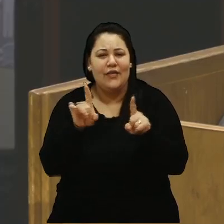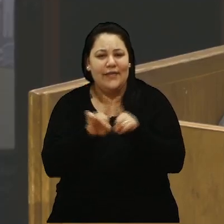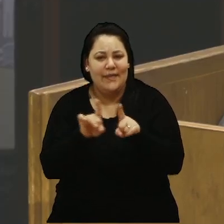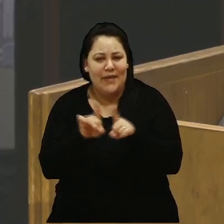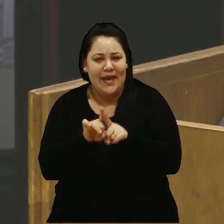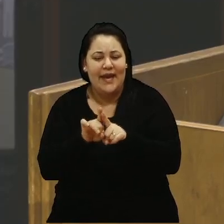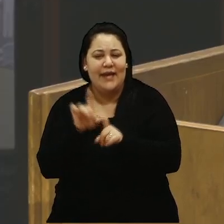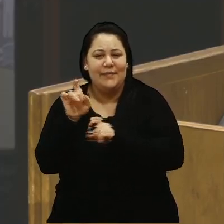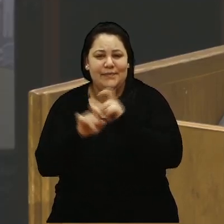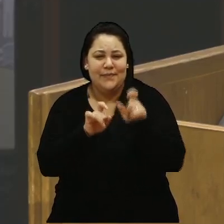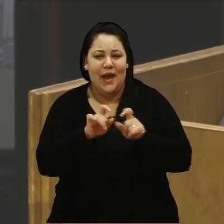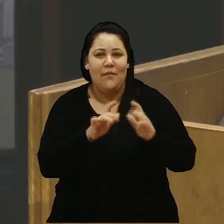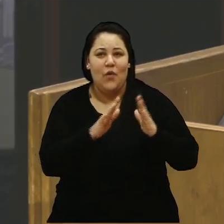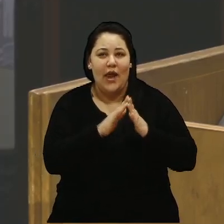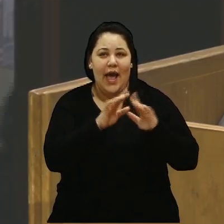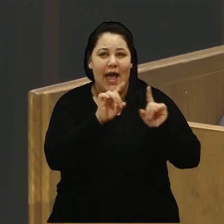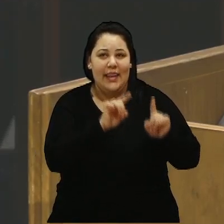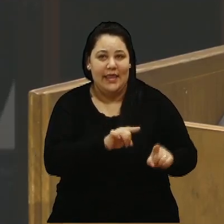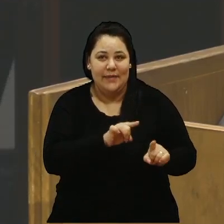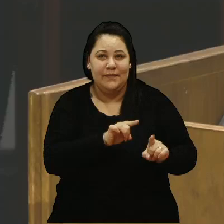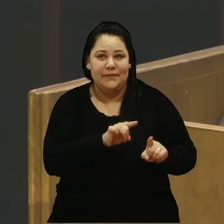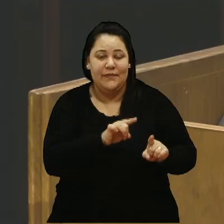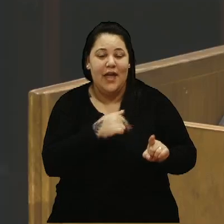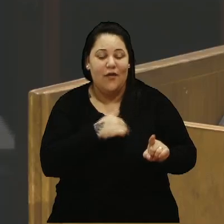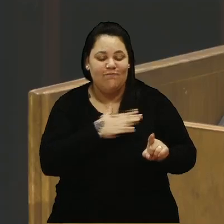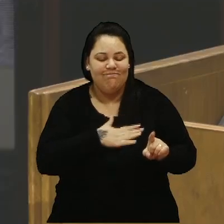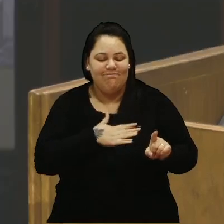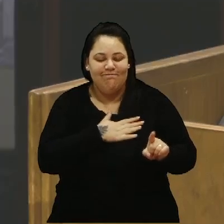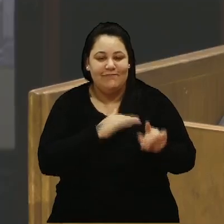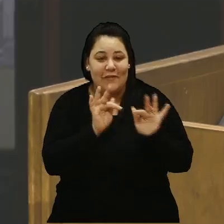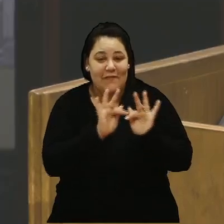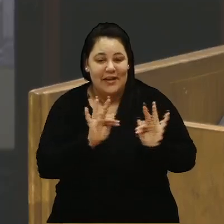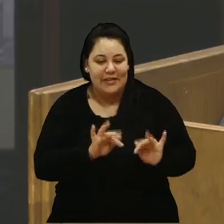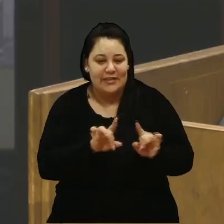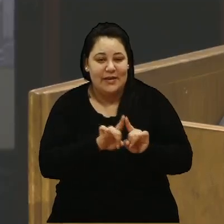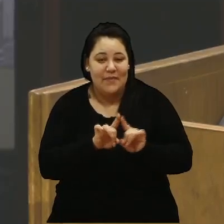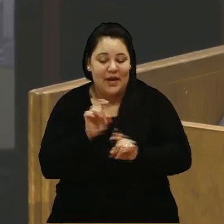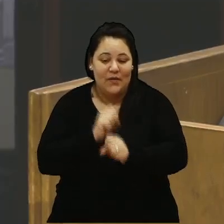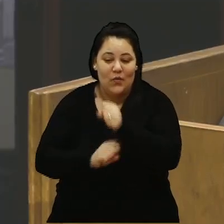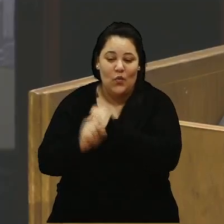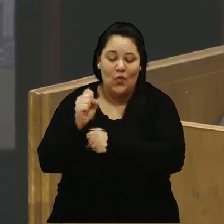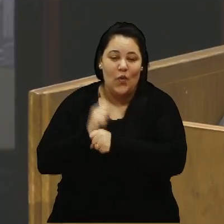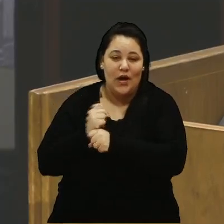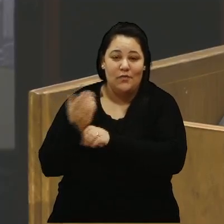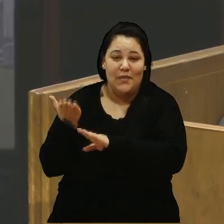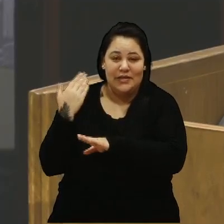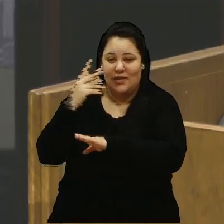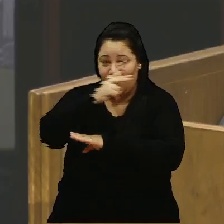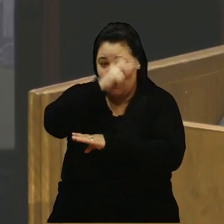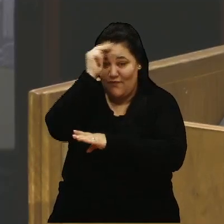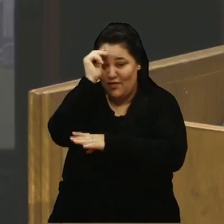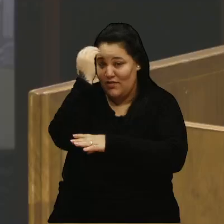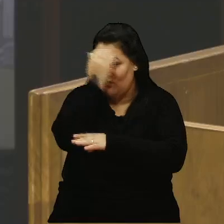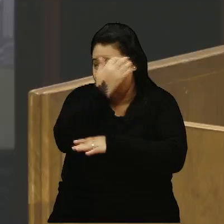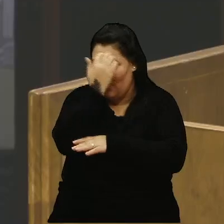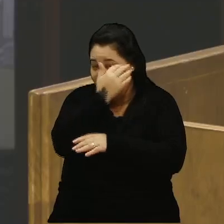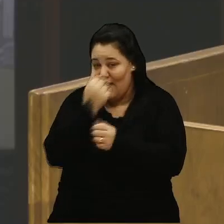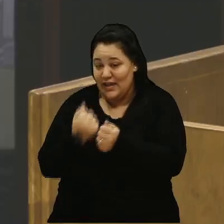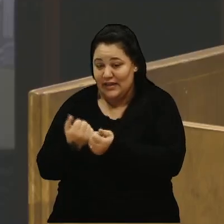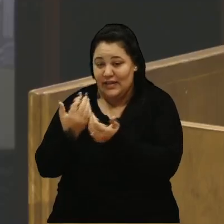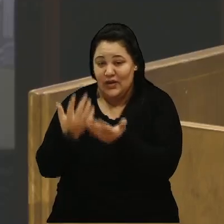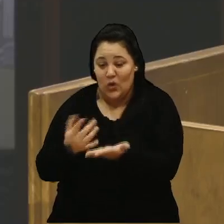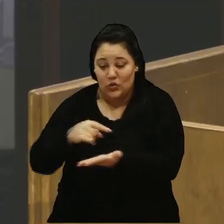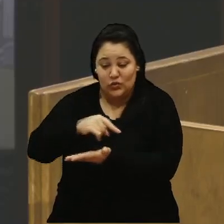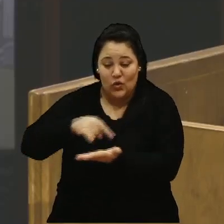para ali residirem. Fico feliz também que no ano passado o prefeito Adiló entregou os títulos